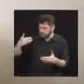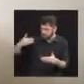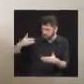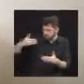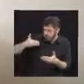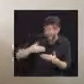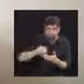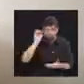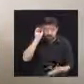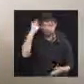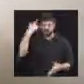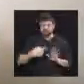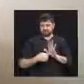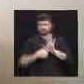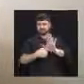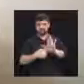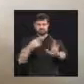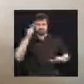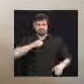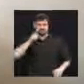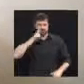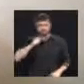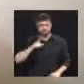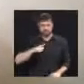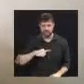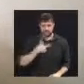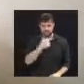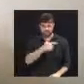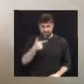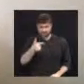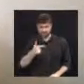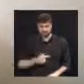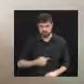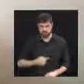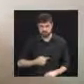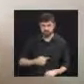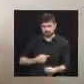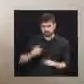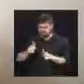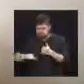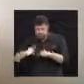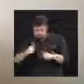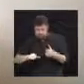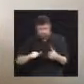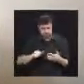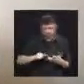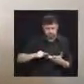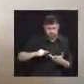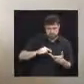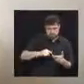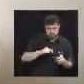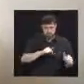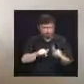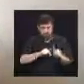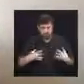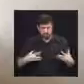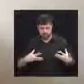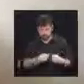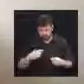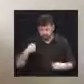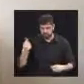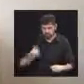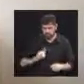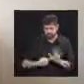os resultados que nós fizemos. E existiam 22 variáveis sendo analisadas em ambos os trabalhos. Eles garantiram a deles,